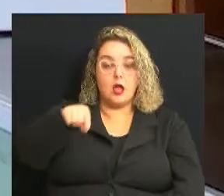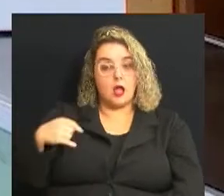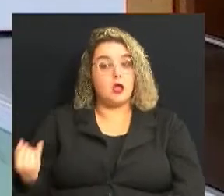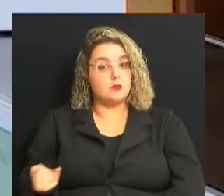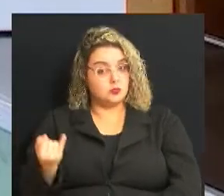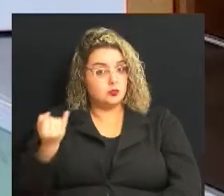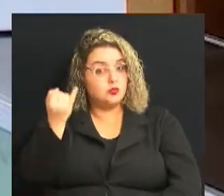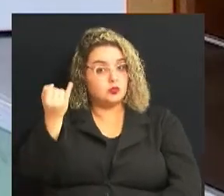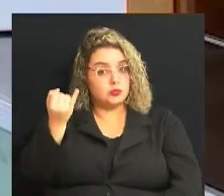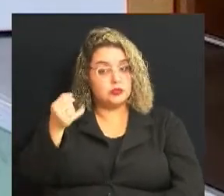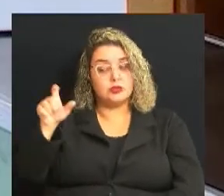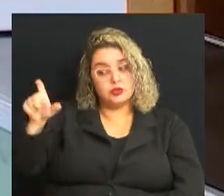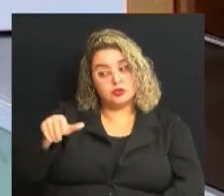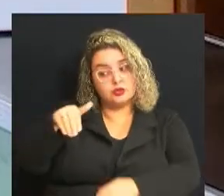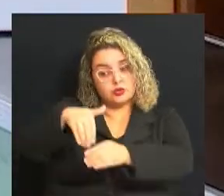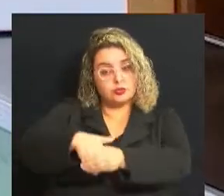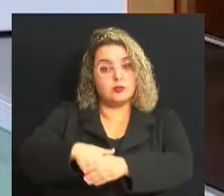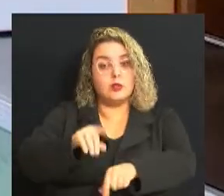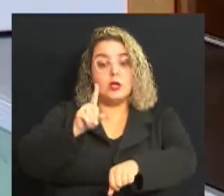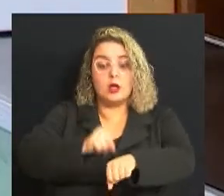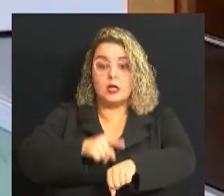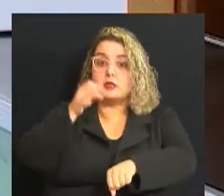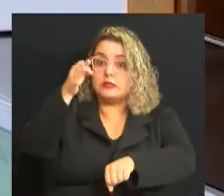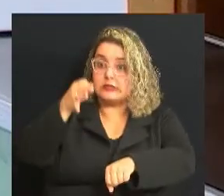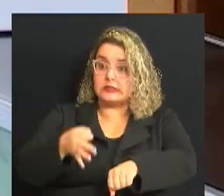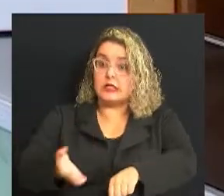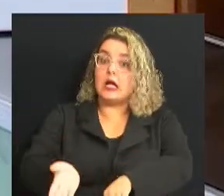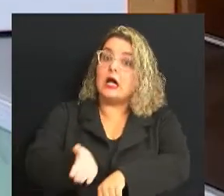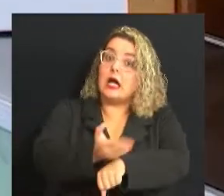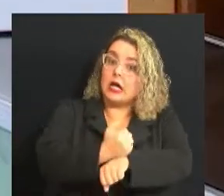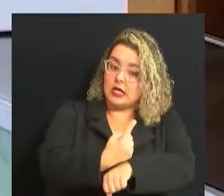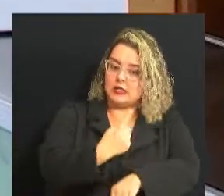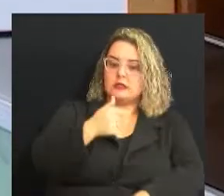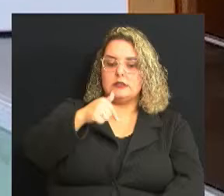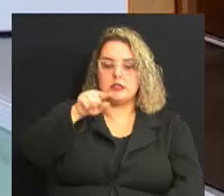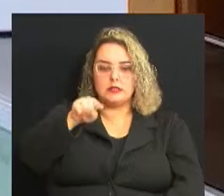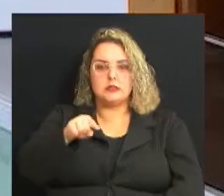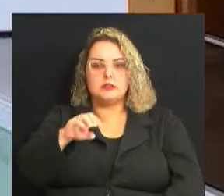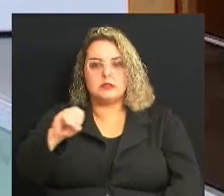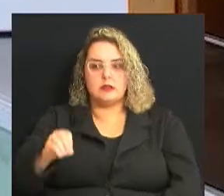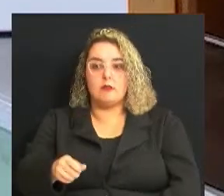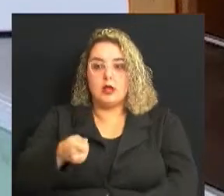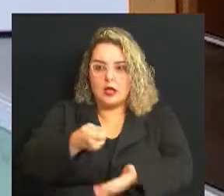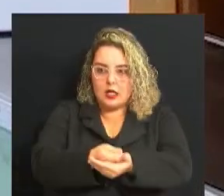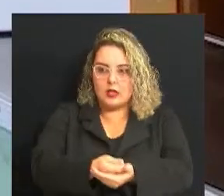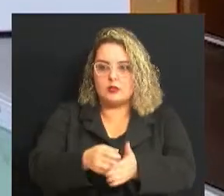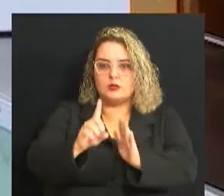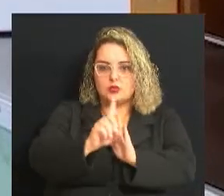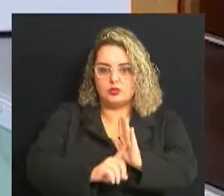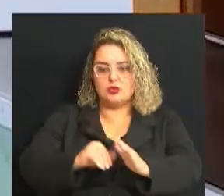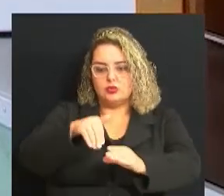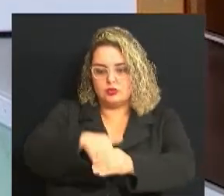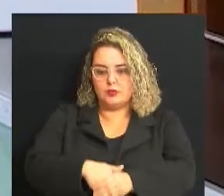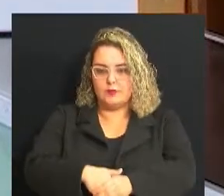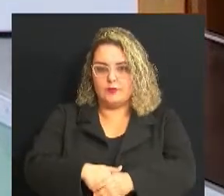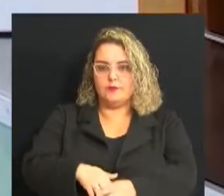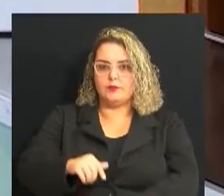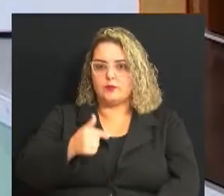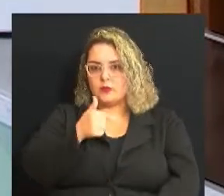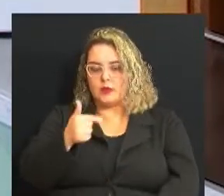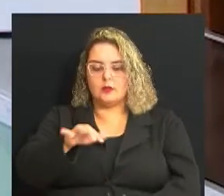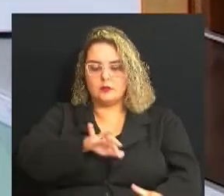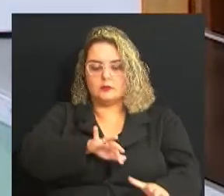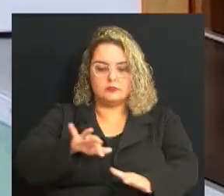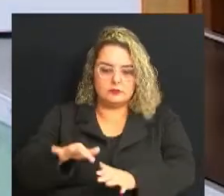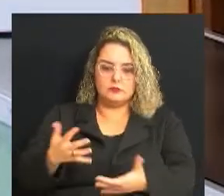o eleitor seja bastante pontual e chegue antes das 17 horas para garantir o seu direito de voto. Sem exceção,